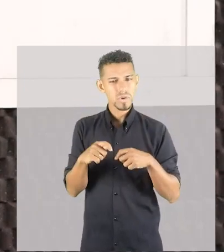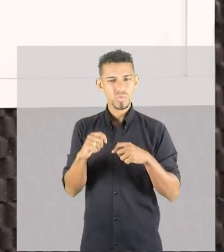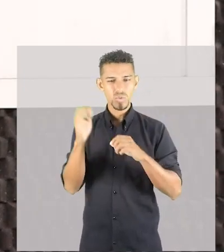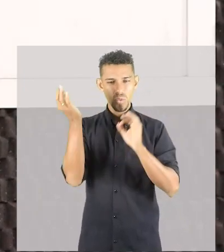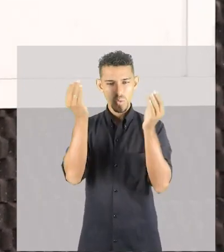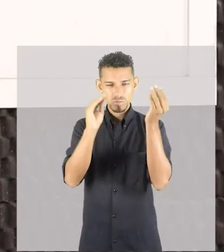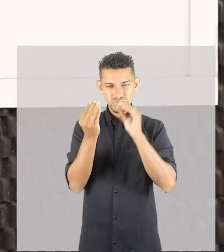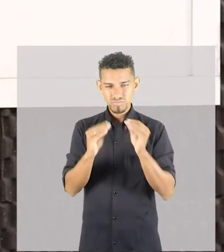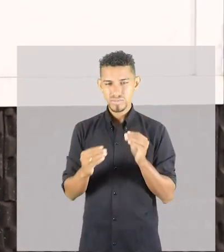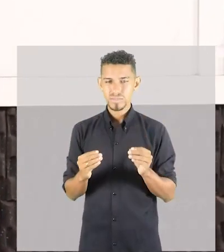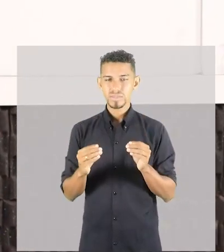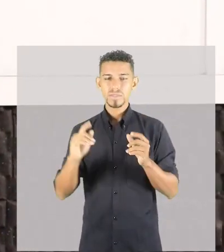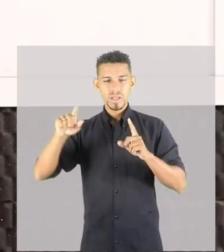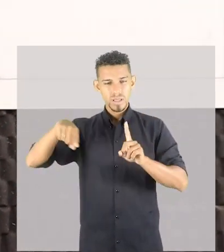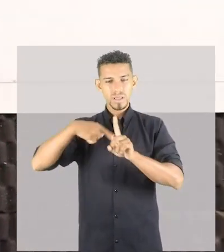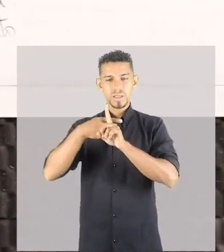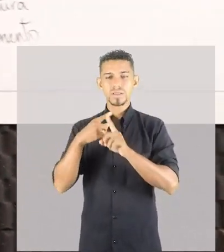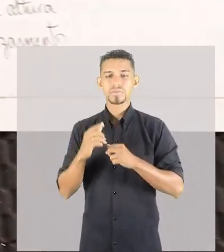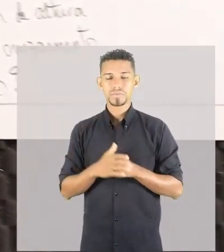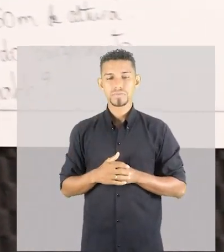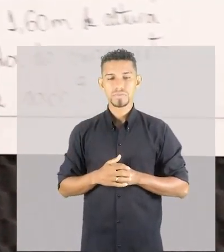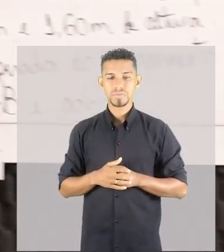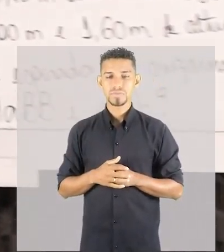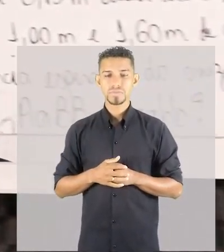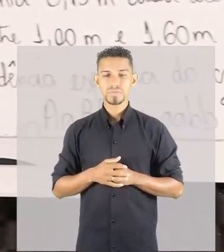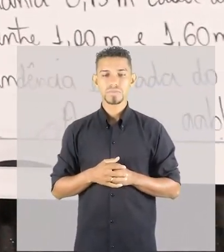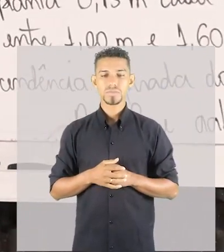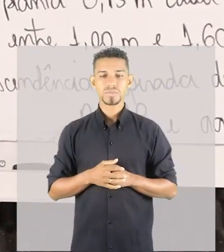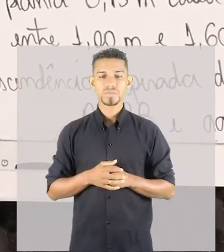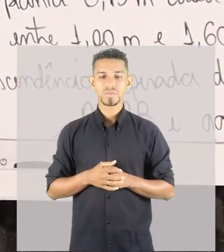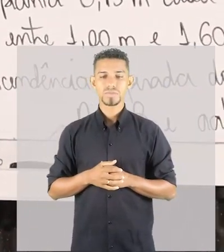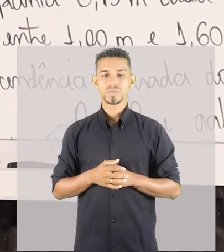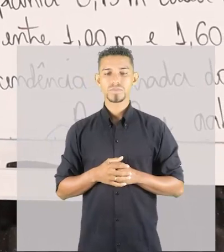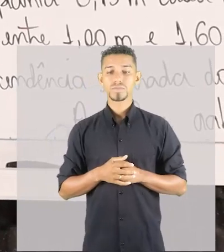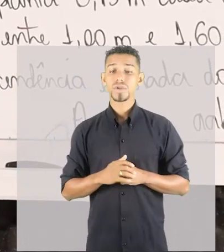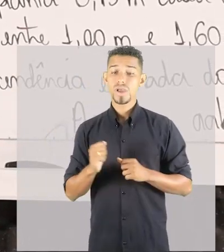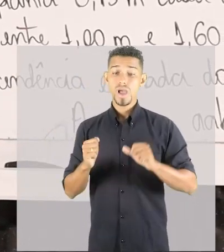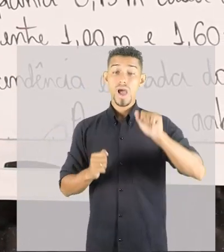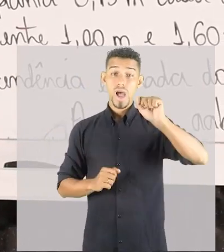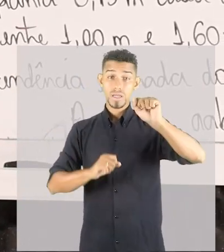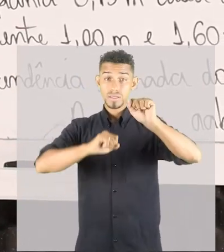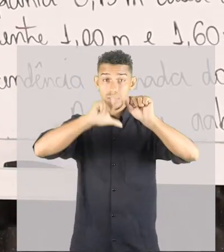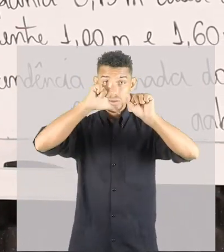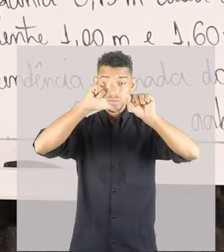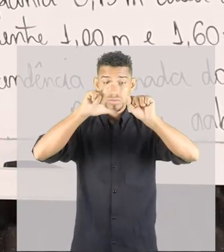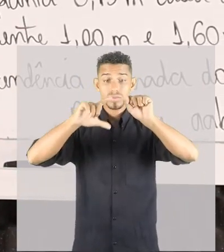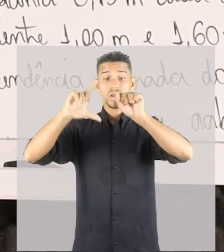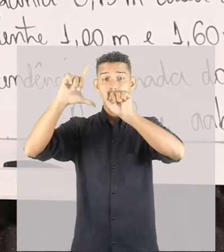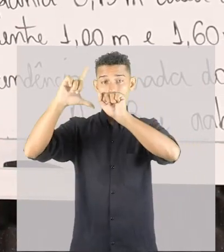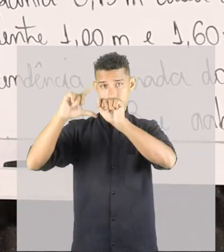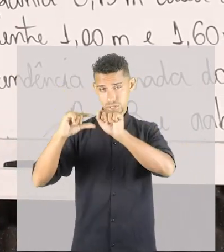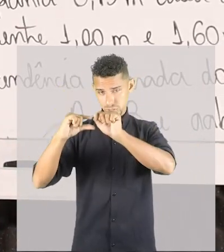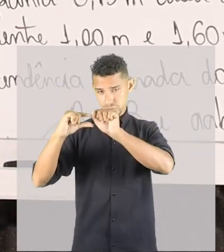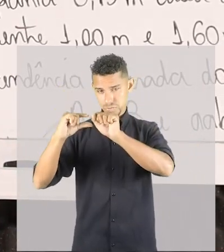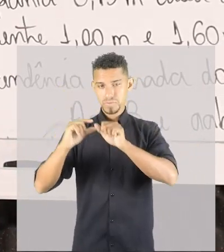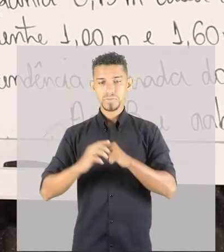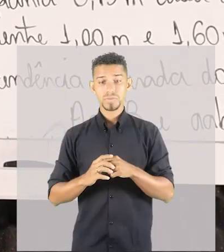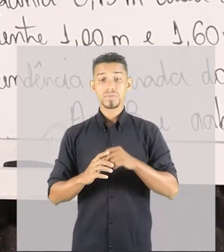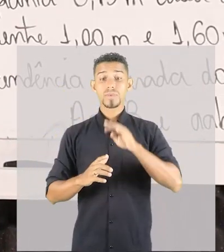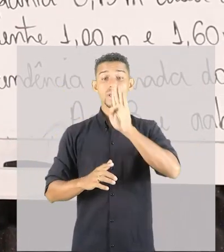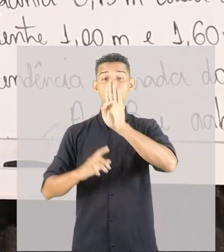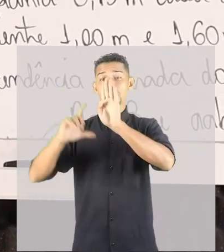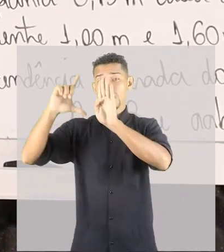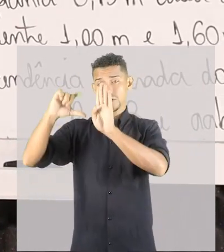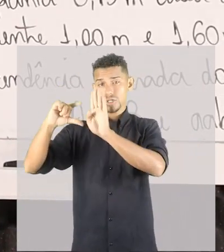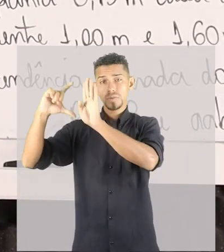construir aqui adicionando um alelo dominante? A gente vai colocar então que ele pode ser Azão, Azinho,